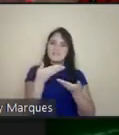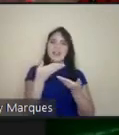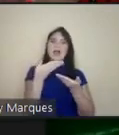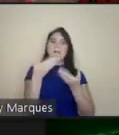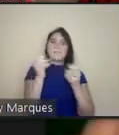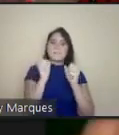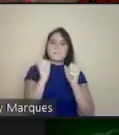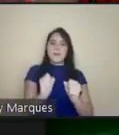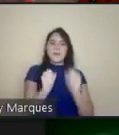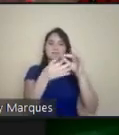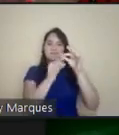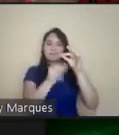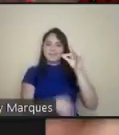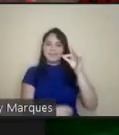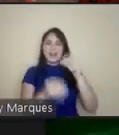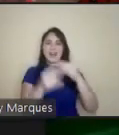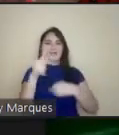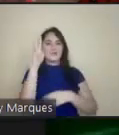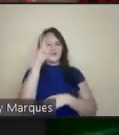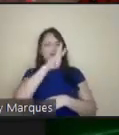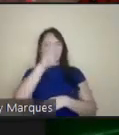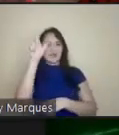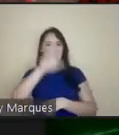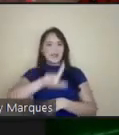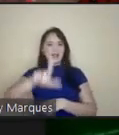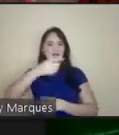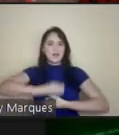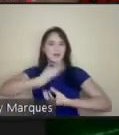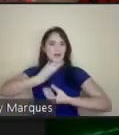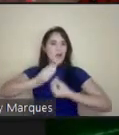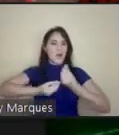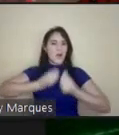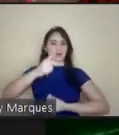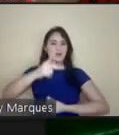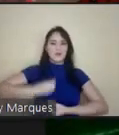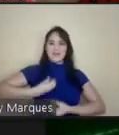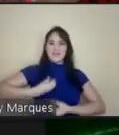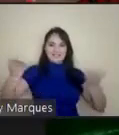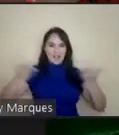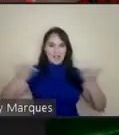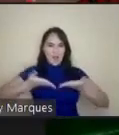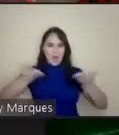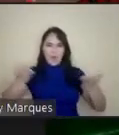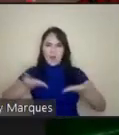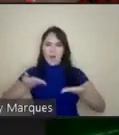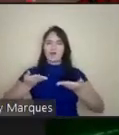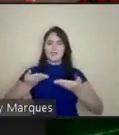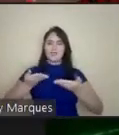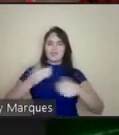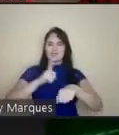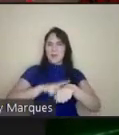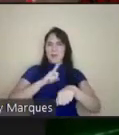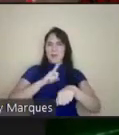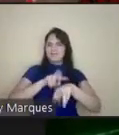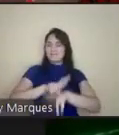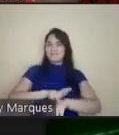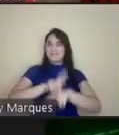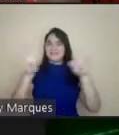da literatura, da poesia, do que está virtual hoje, como é que está isso, a gente nesse momento tão estranho, né?